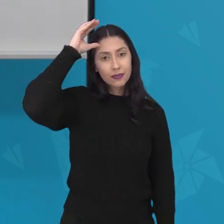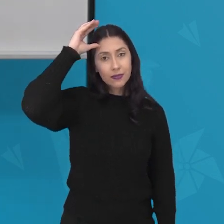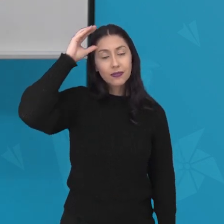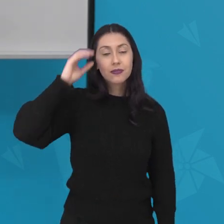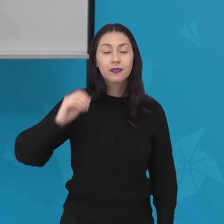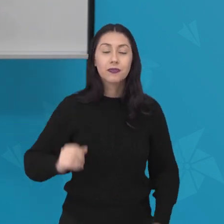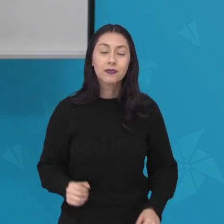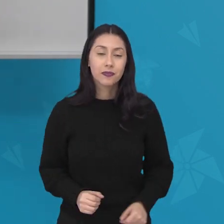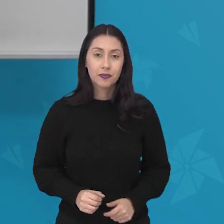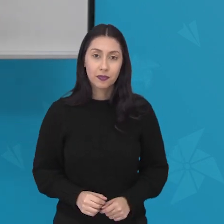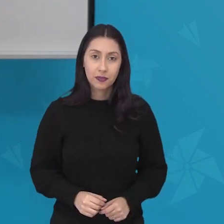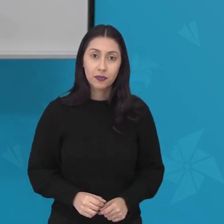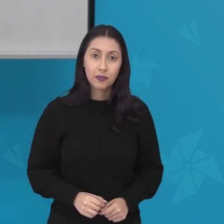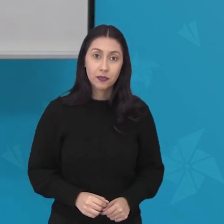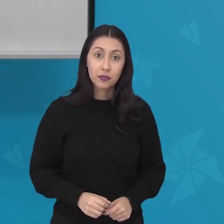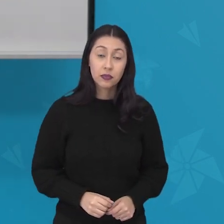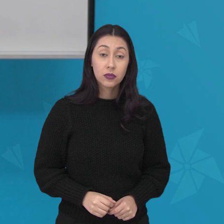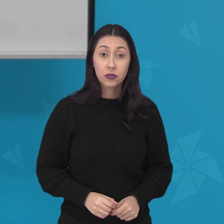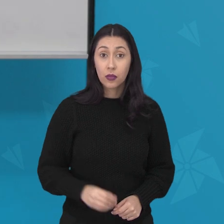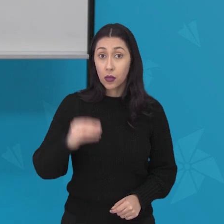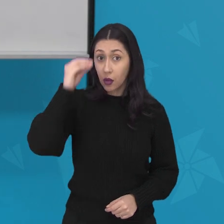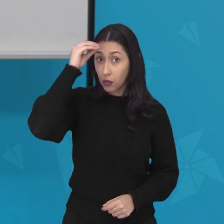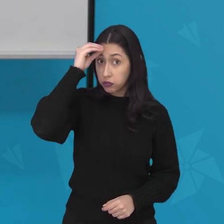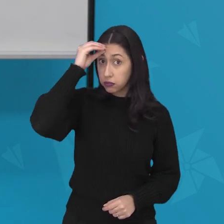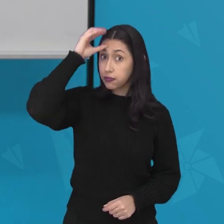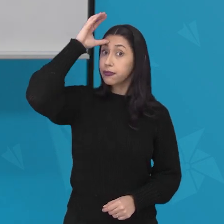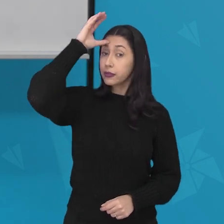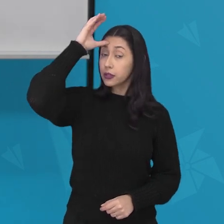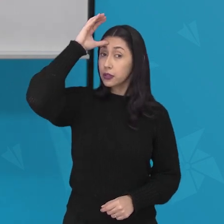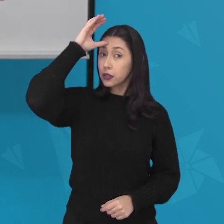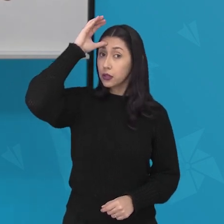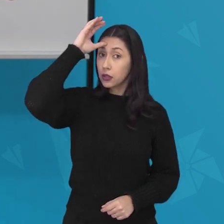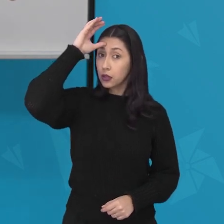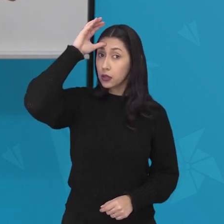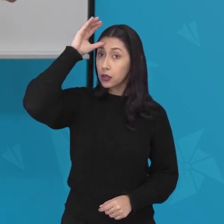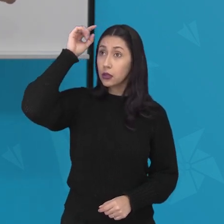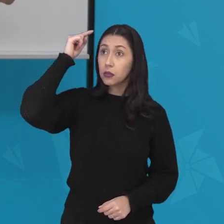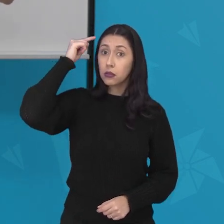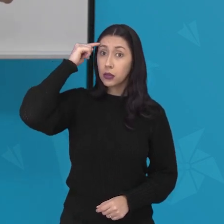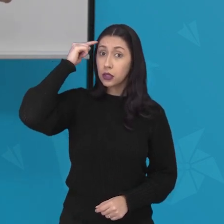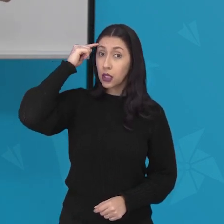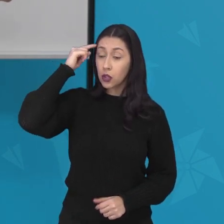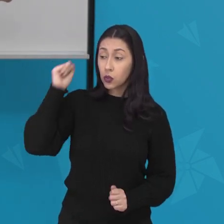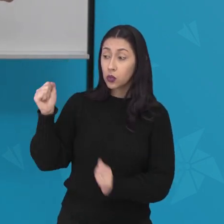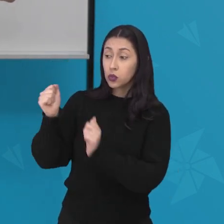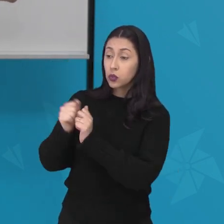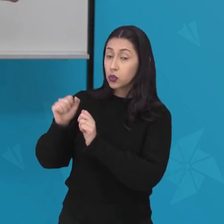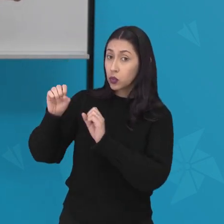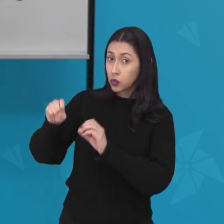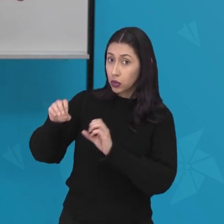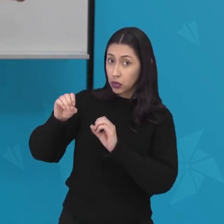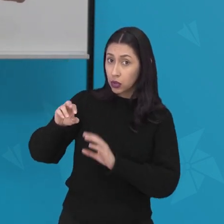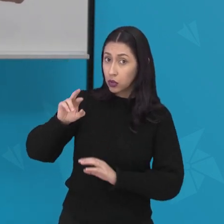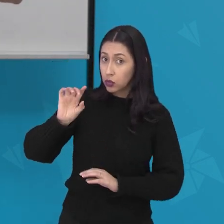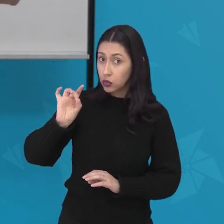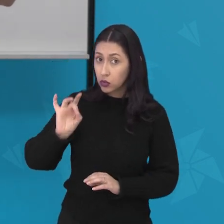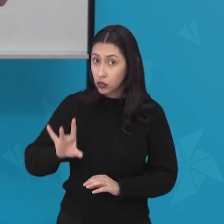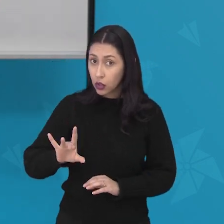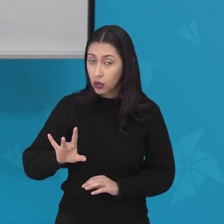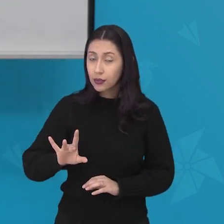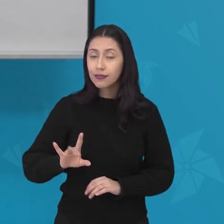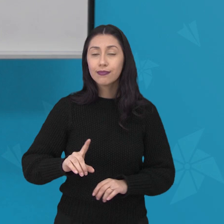saber. É um saber que é pensado não apenas junto com a educação, mas com